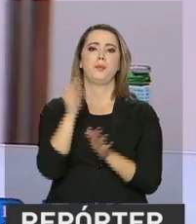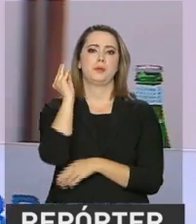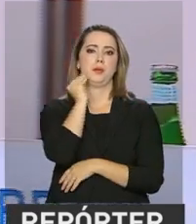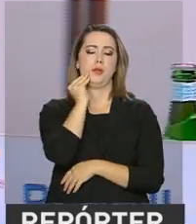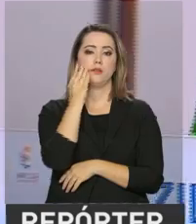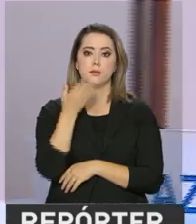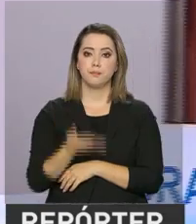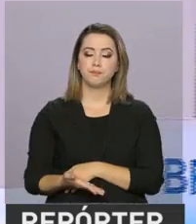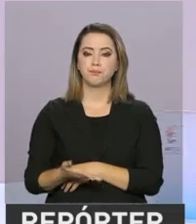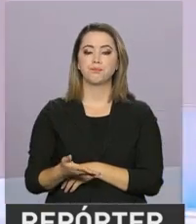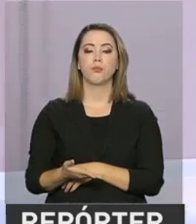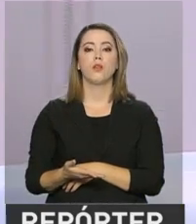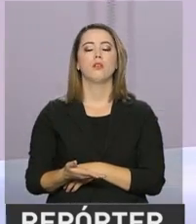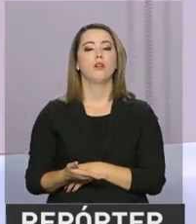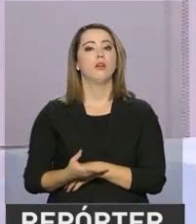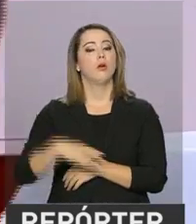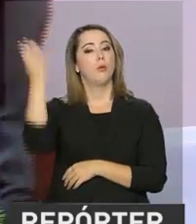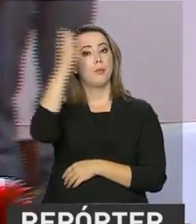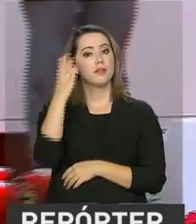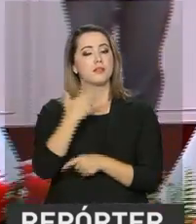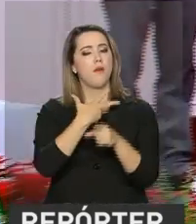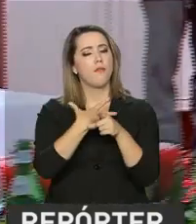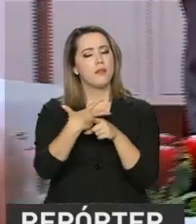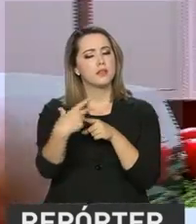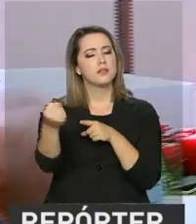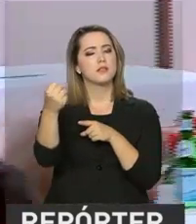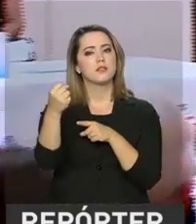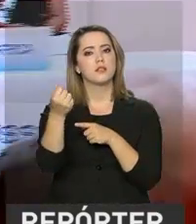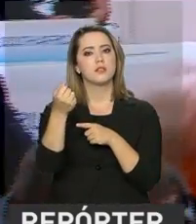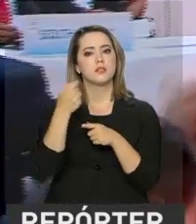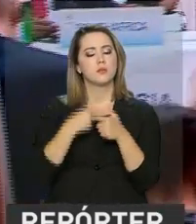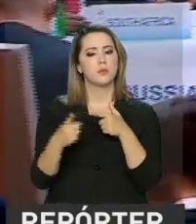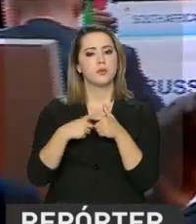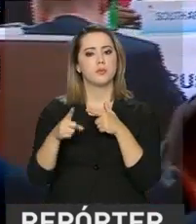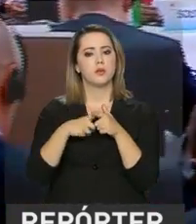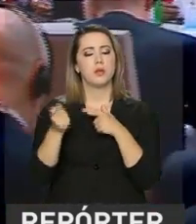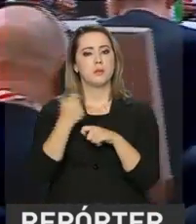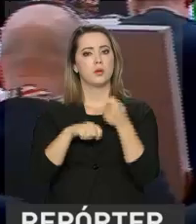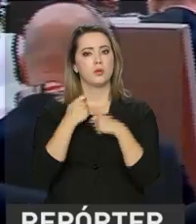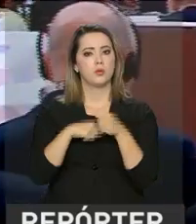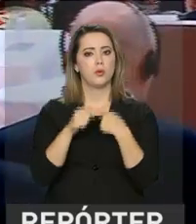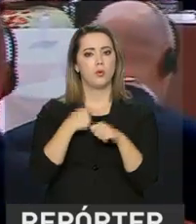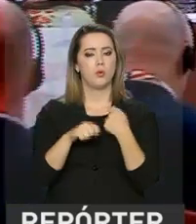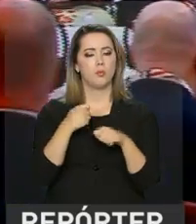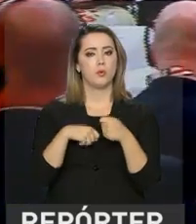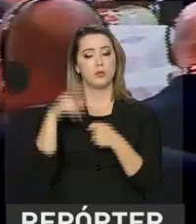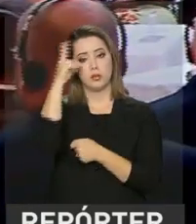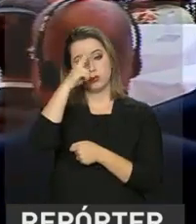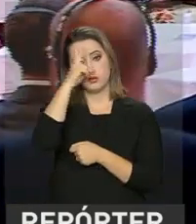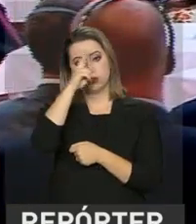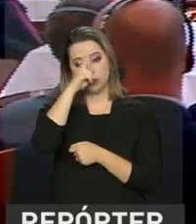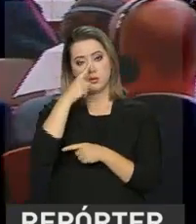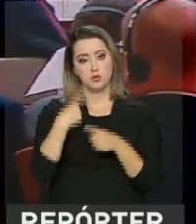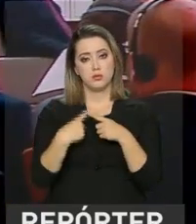experiência. O Brasil está superando uma das crises mais graves de sua história,